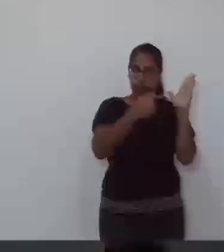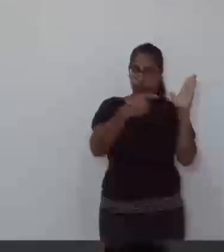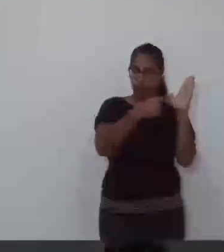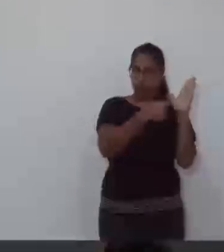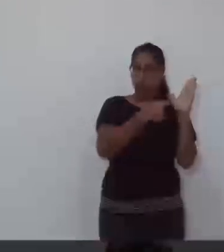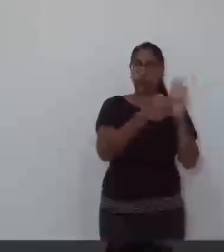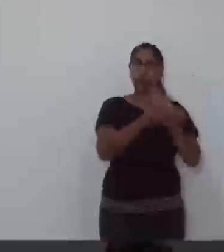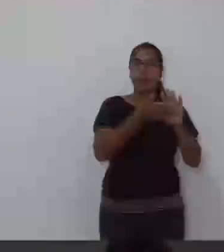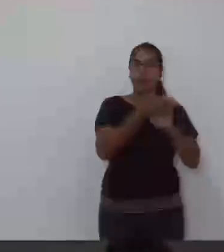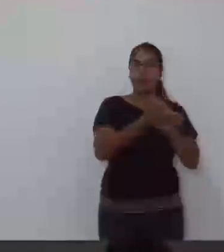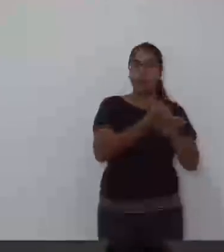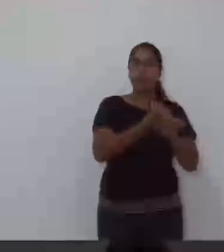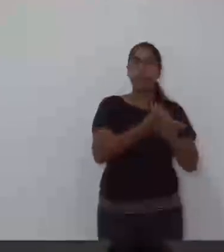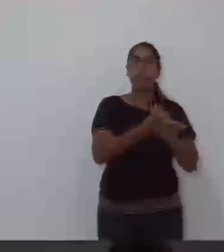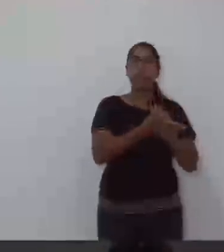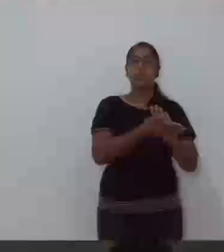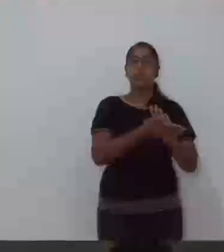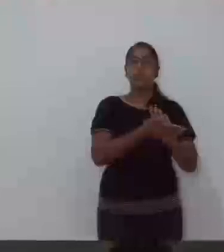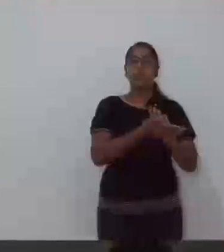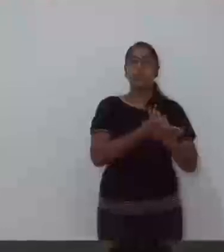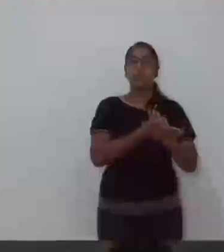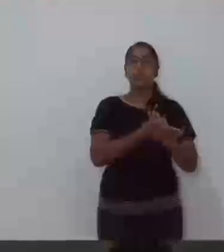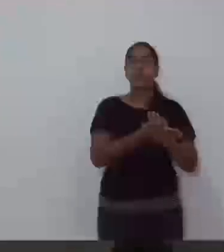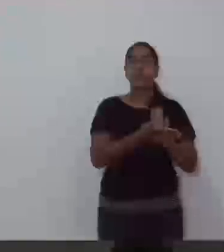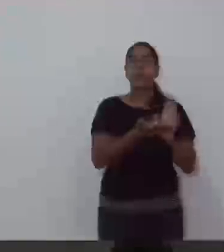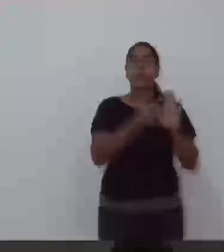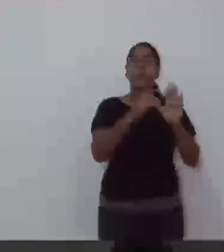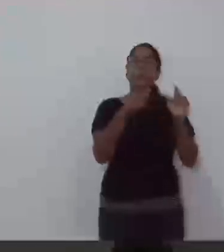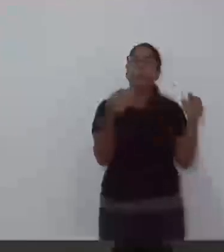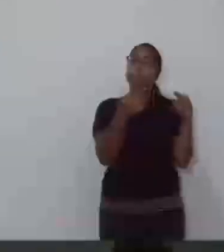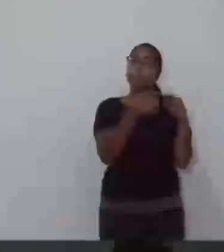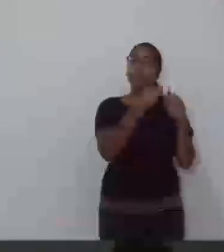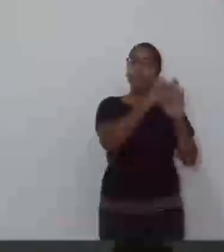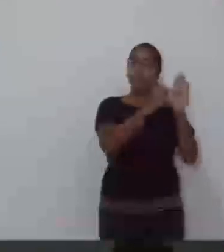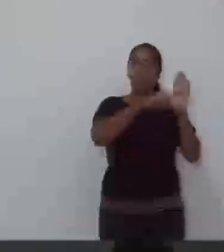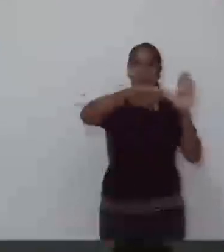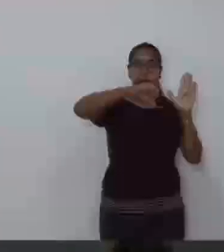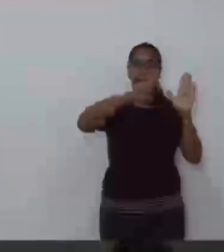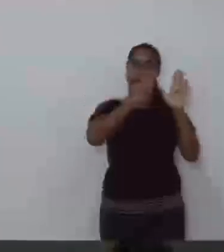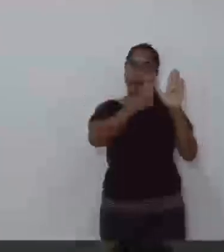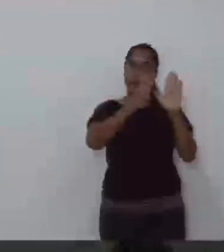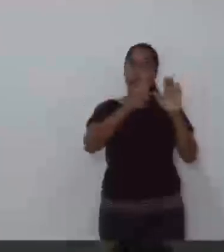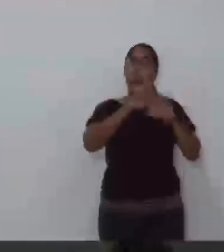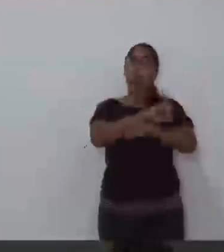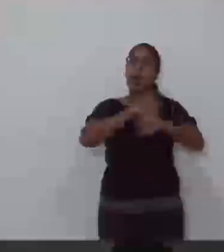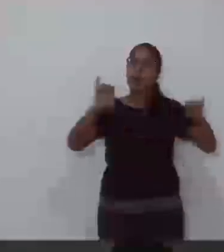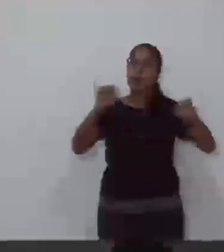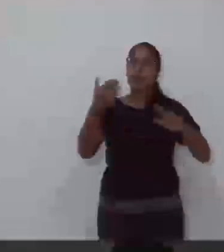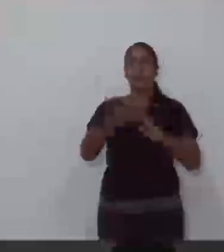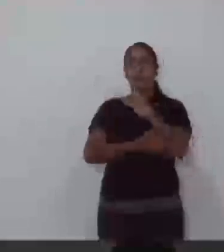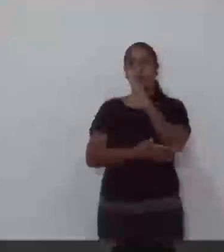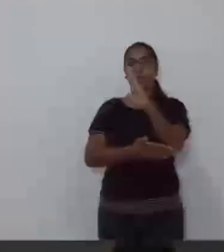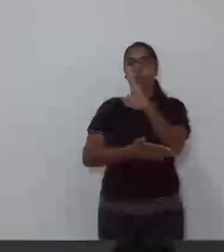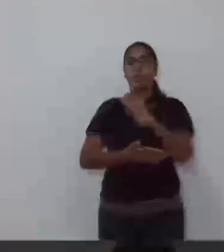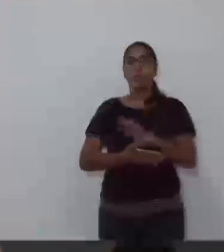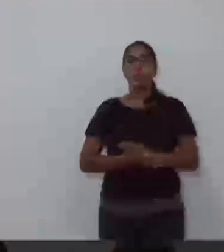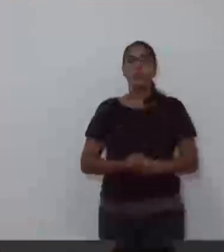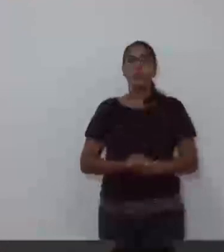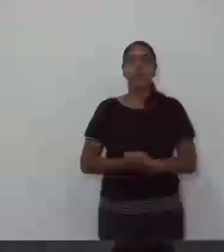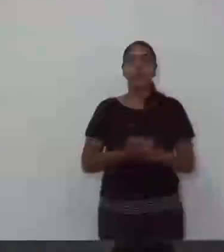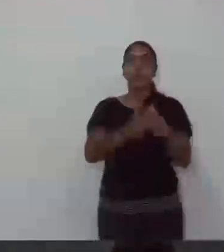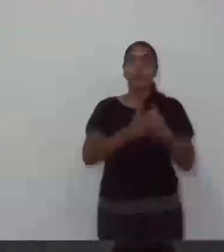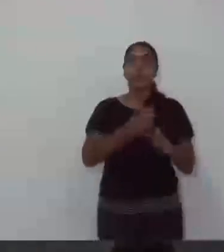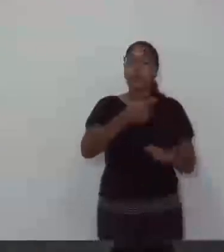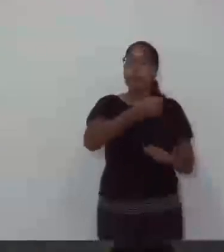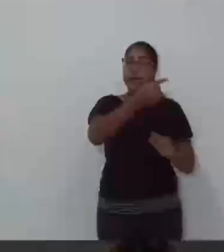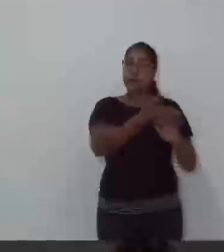da 17ª Legislatura, de acordo com o artigo 95 do Regimento Interno, declaro-a aprovada. Solicito